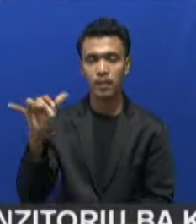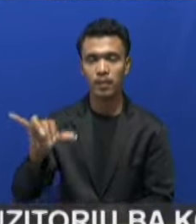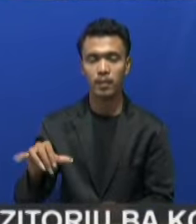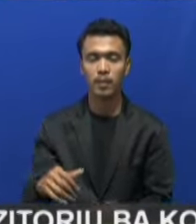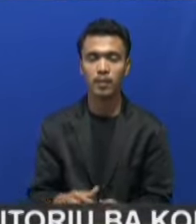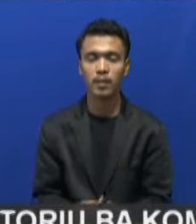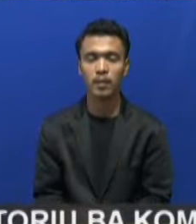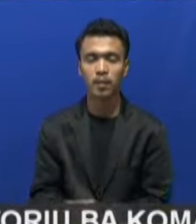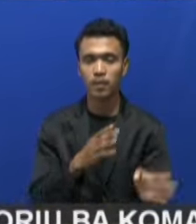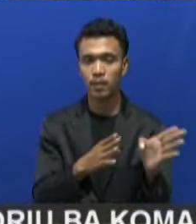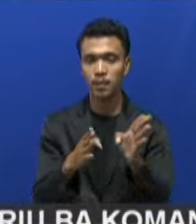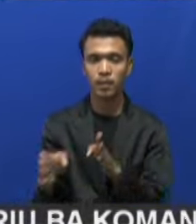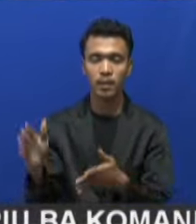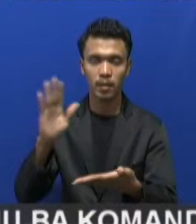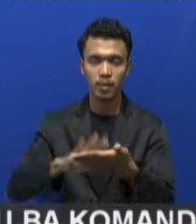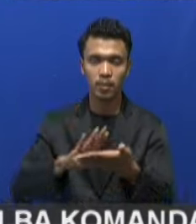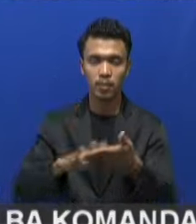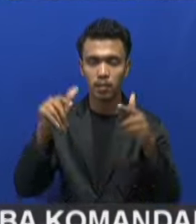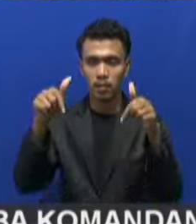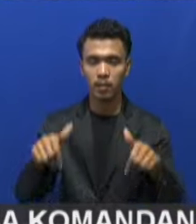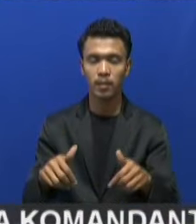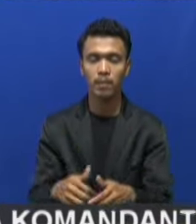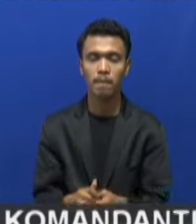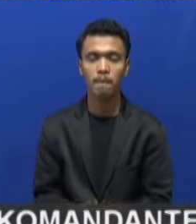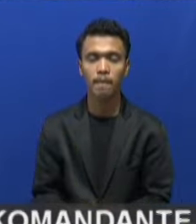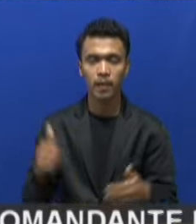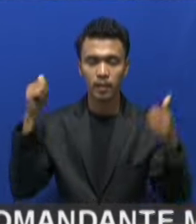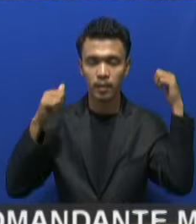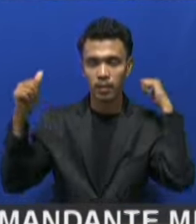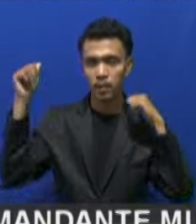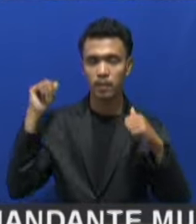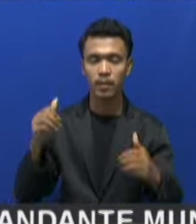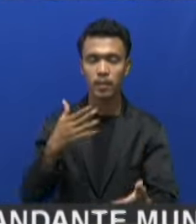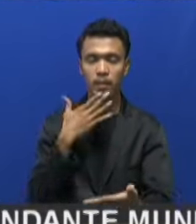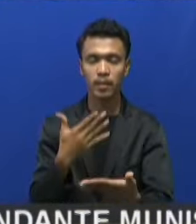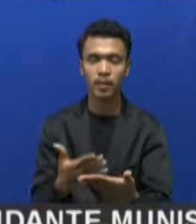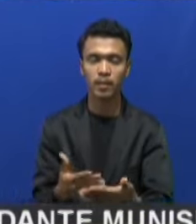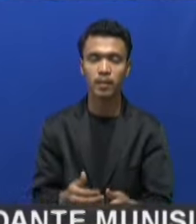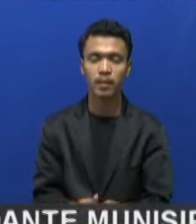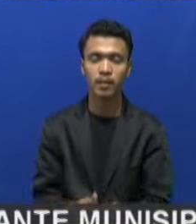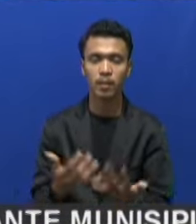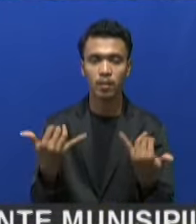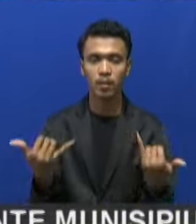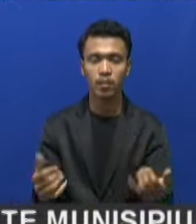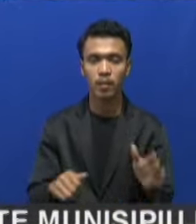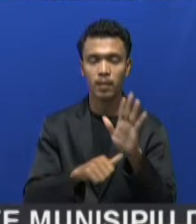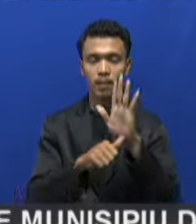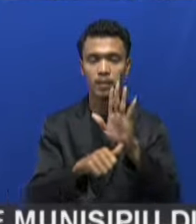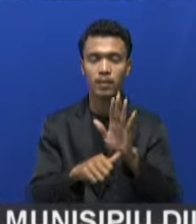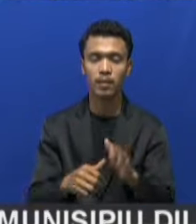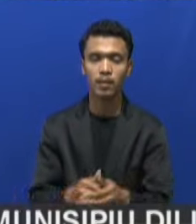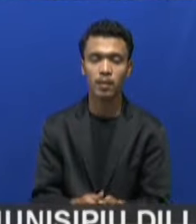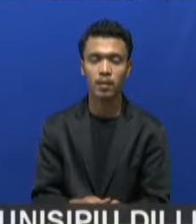ma ka organiza escola né? E escola né minha atividade lá capaz de teves ou e a apresentação da